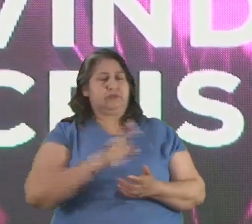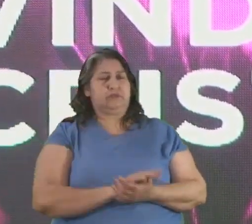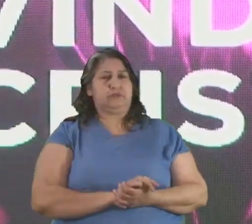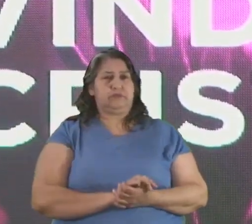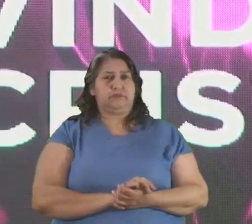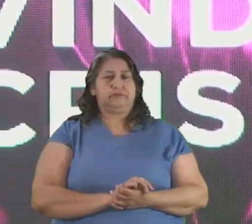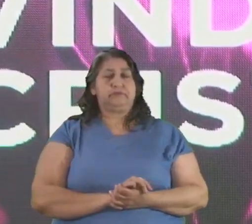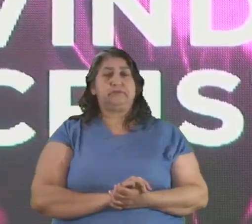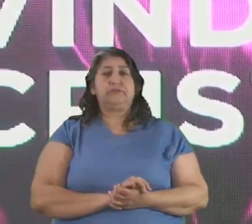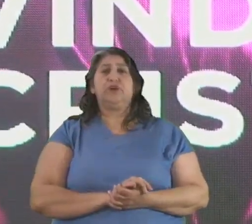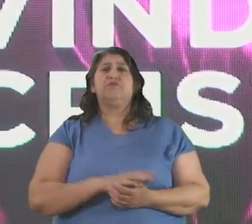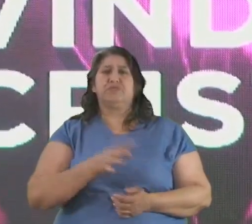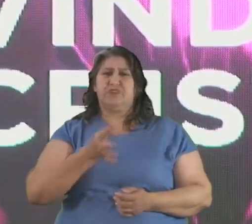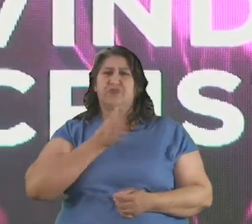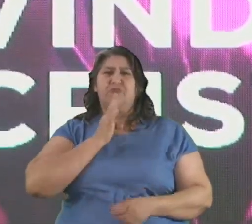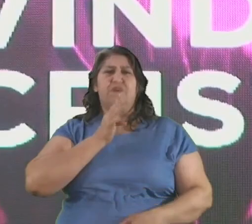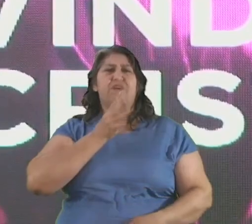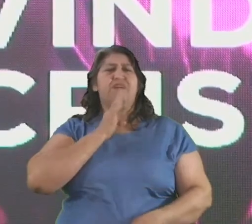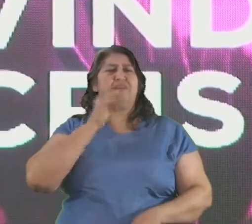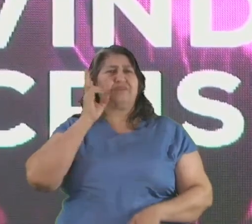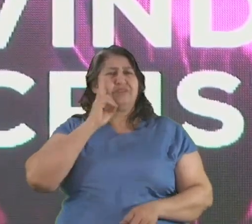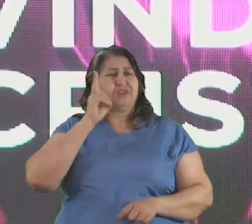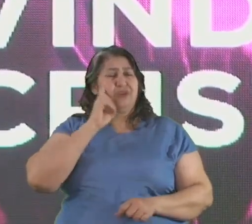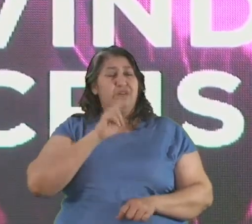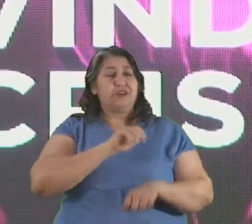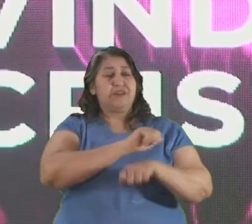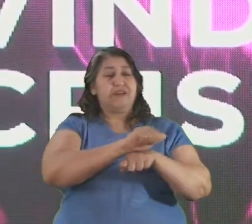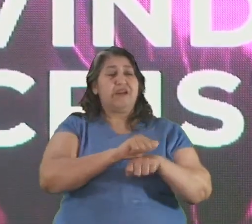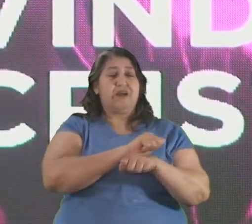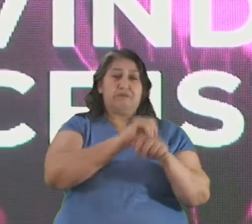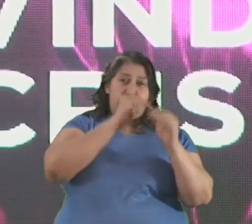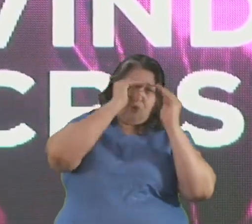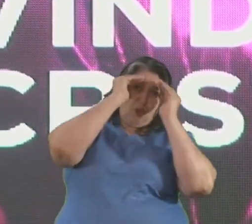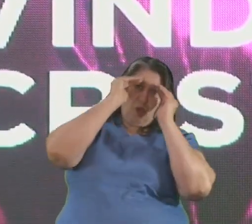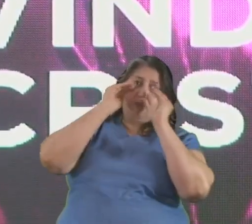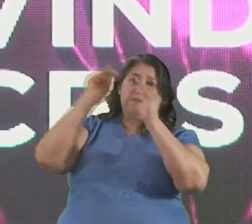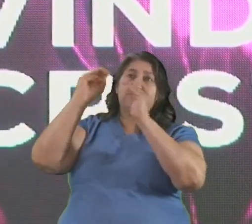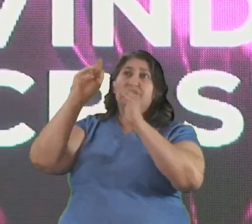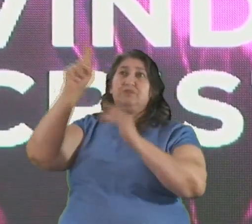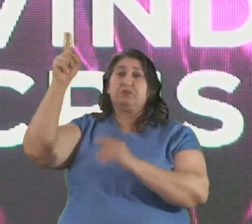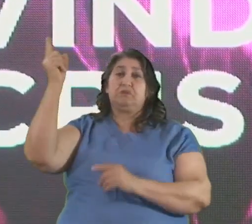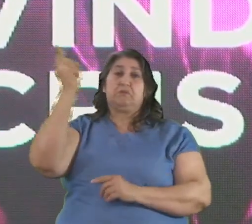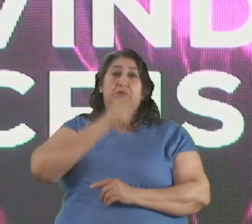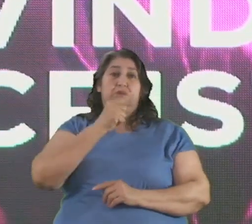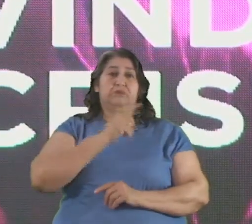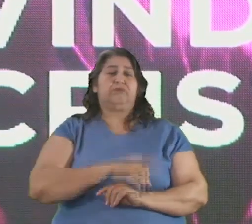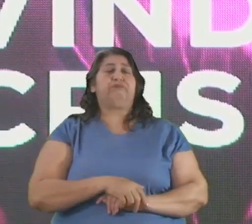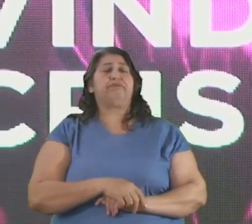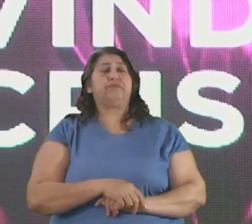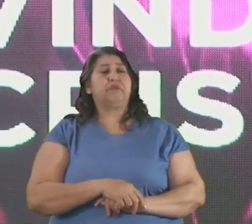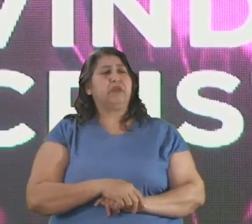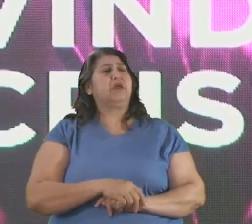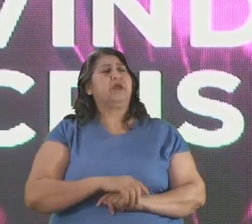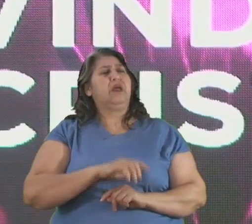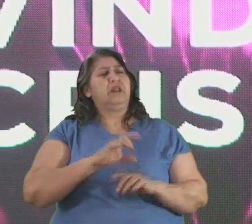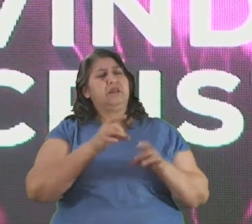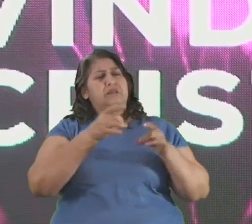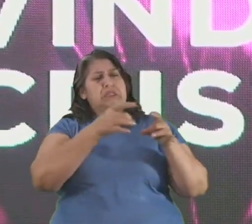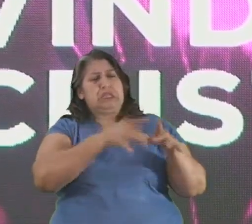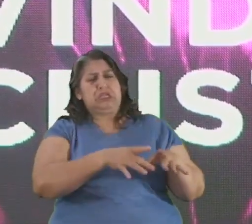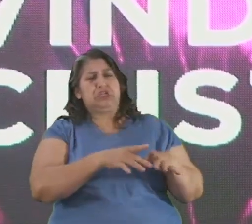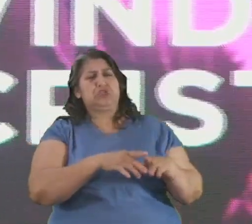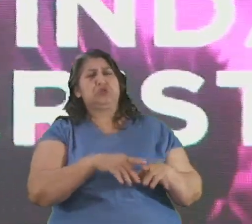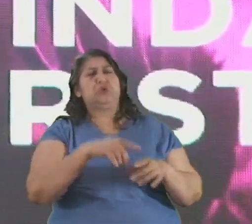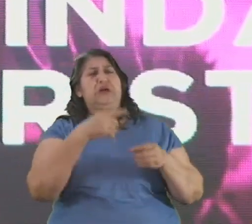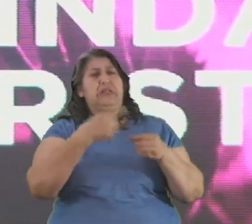nós conhecemos a história bíblica de como Abrão obedeceu à voz de Deus. Ele saiu de Ur dos